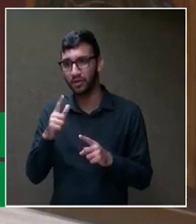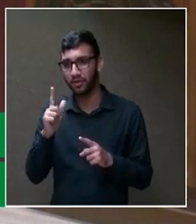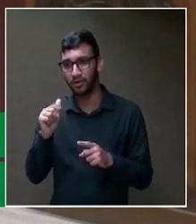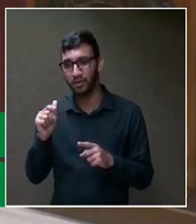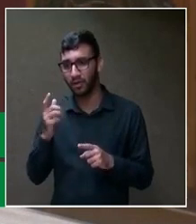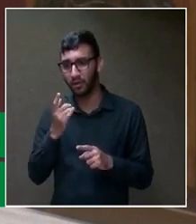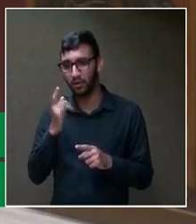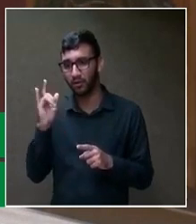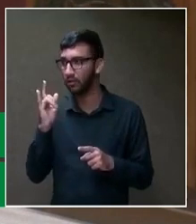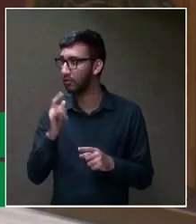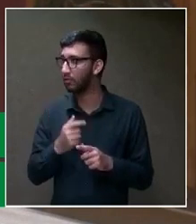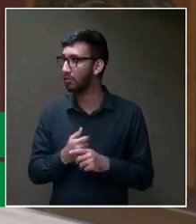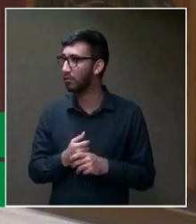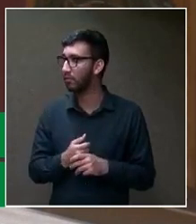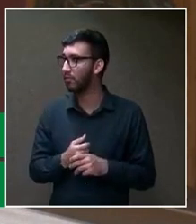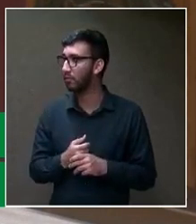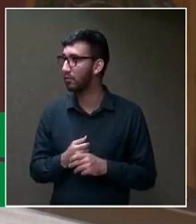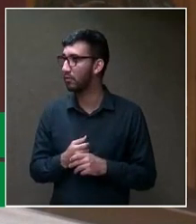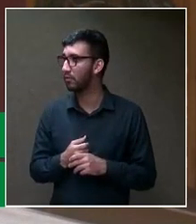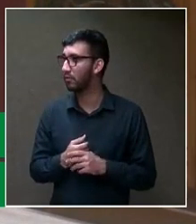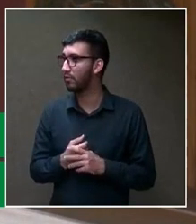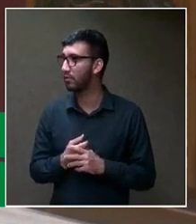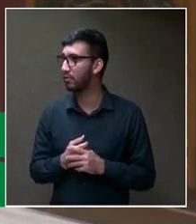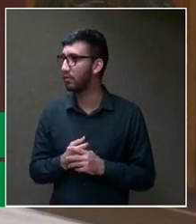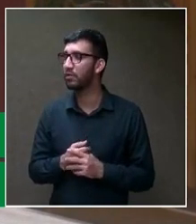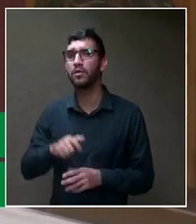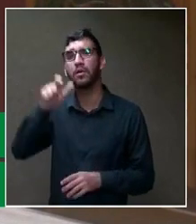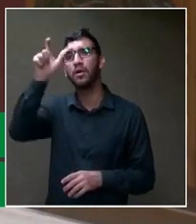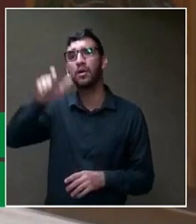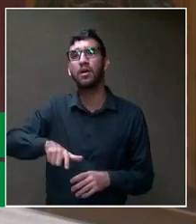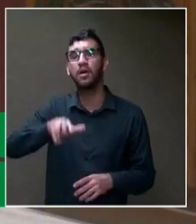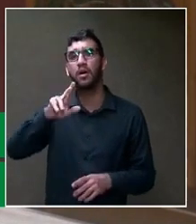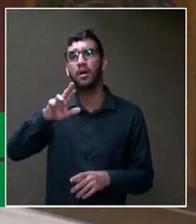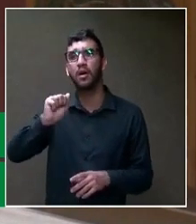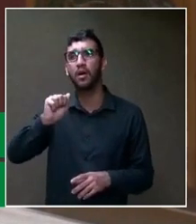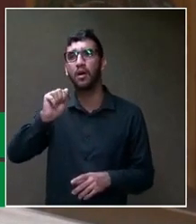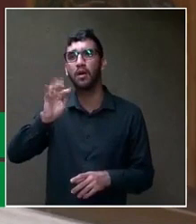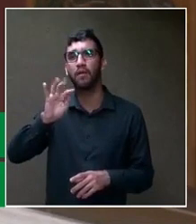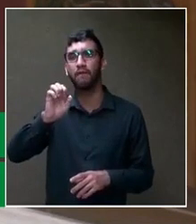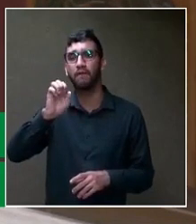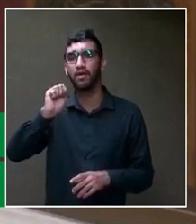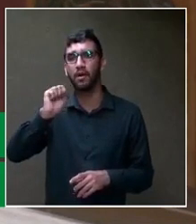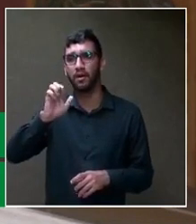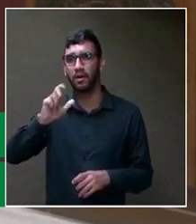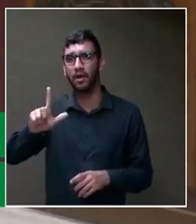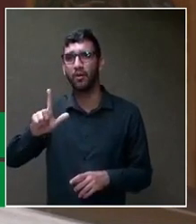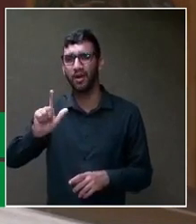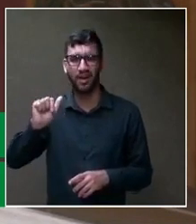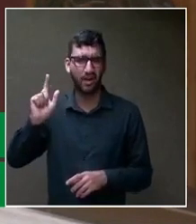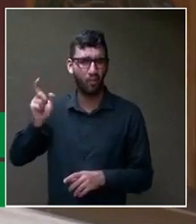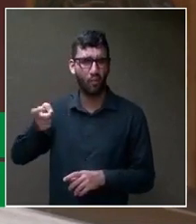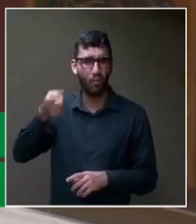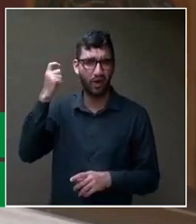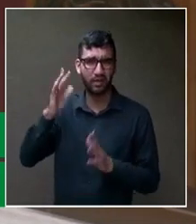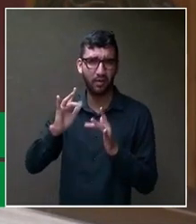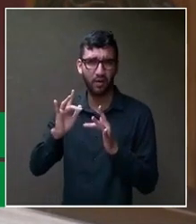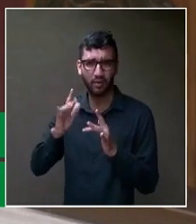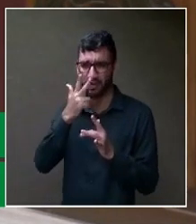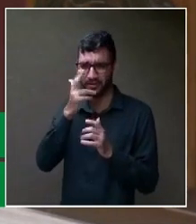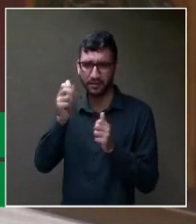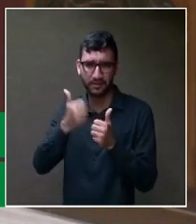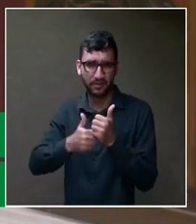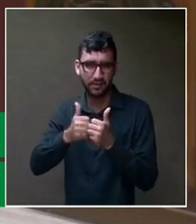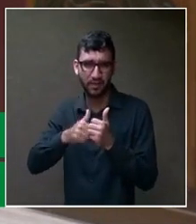ela atendeu. Quem é o Rafael? Foi um ex-namorado que ela já teve. Eles estavam tentando